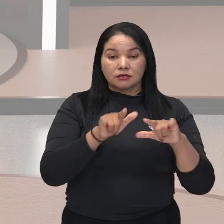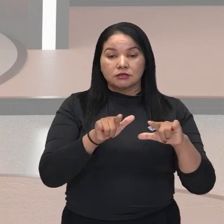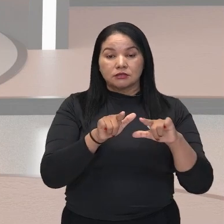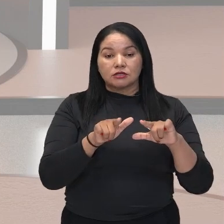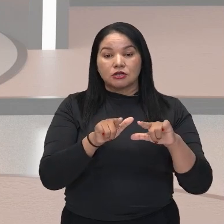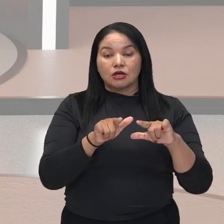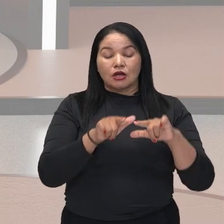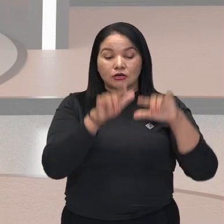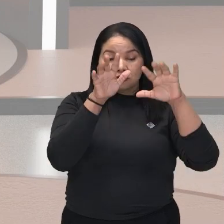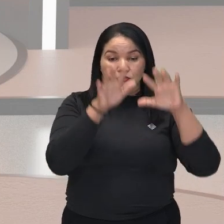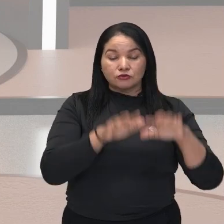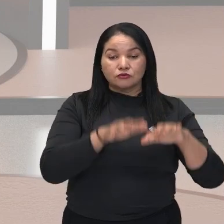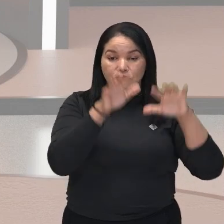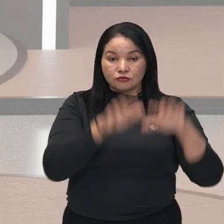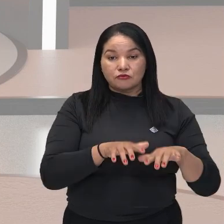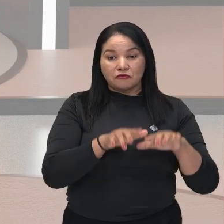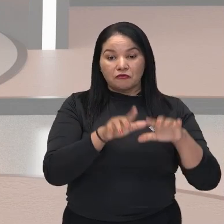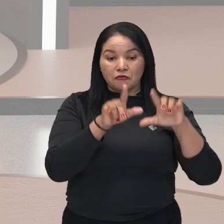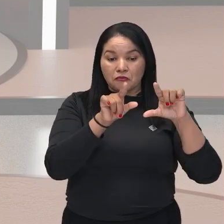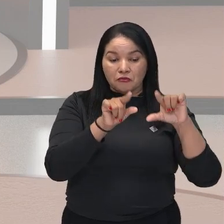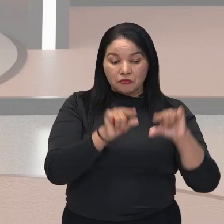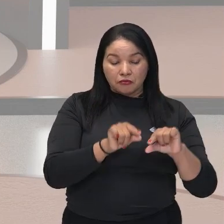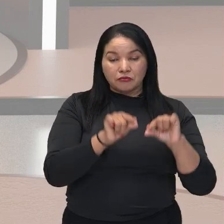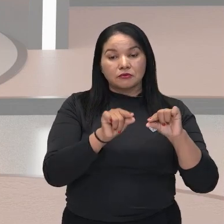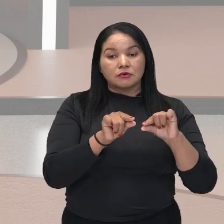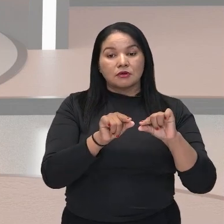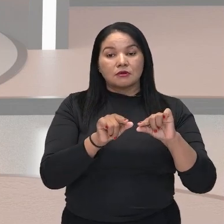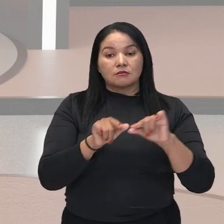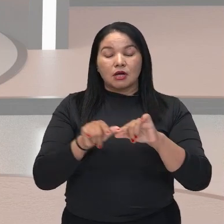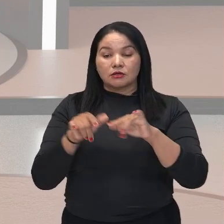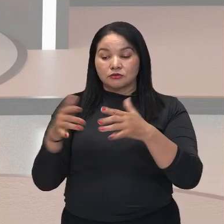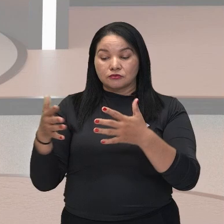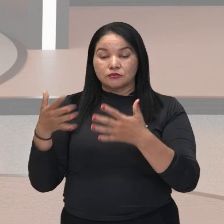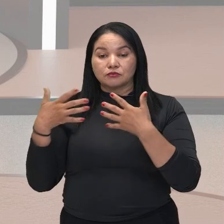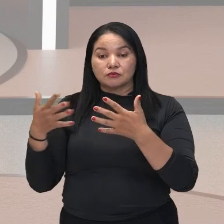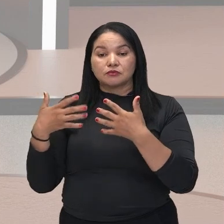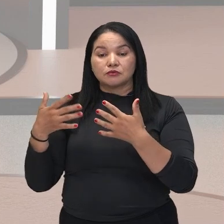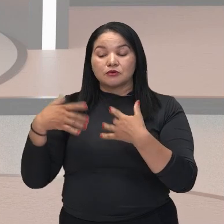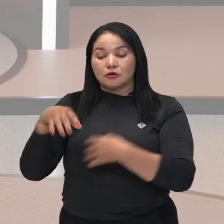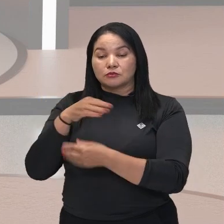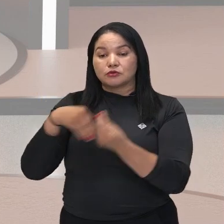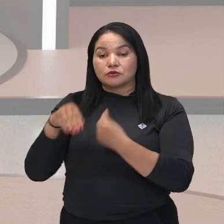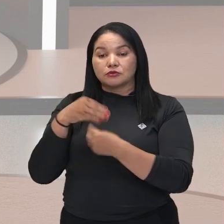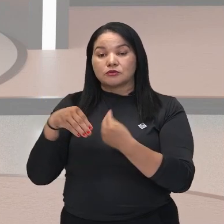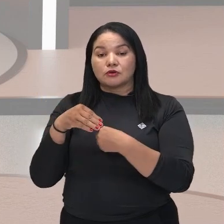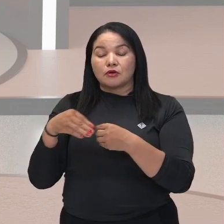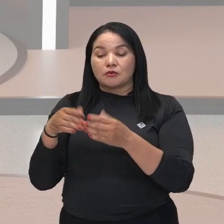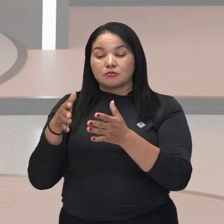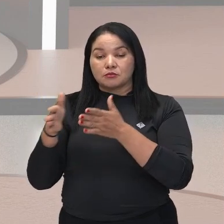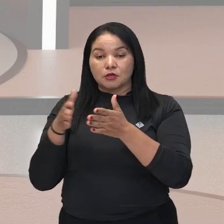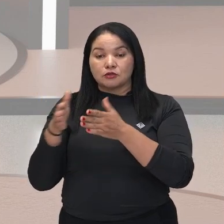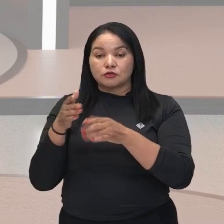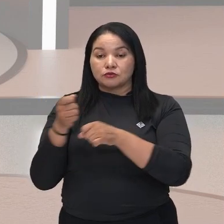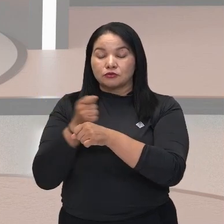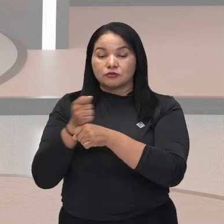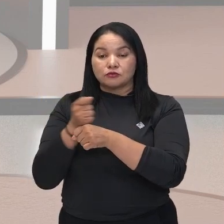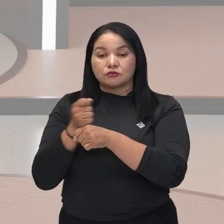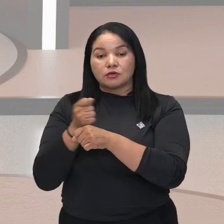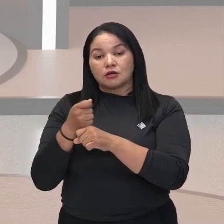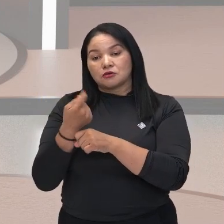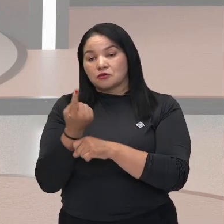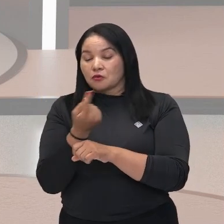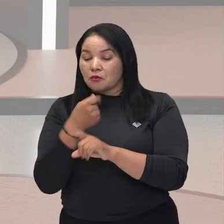quantidade de chuvas é realmente quase escassa. Já no semiárido vai existir um período ali do ano, né? Normalmente ali um